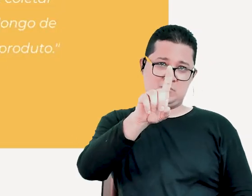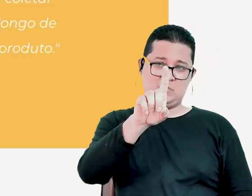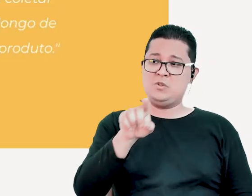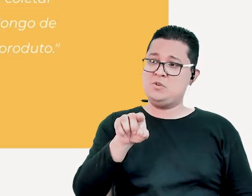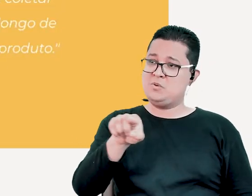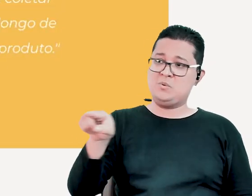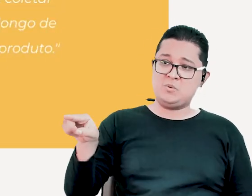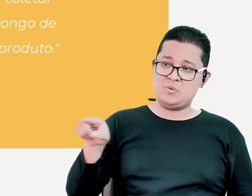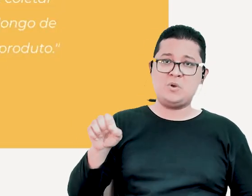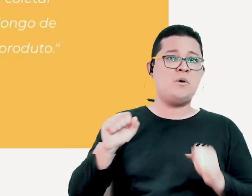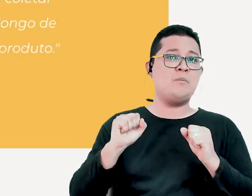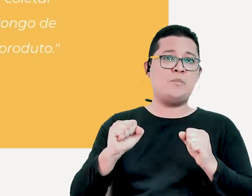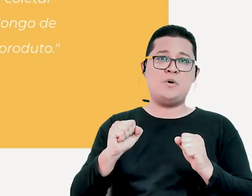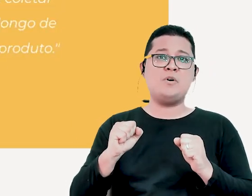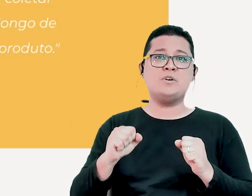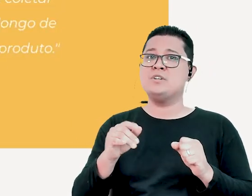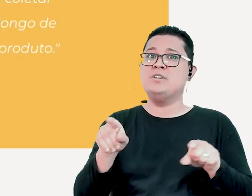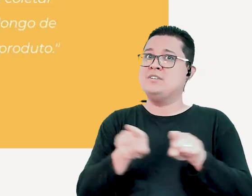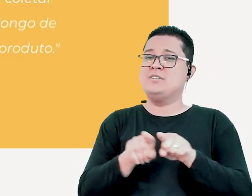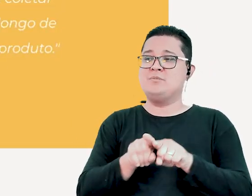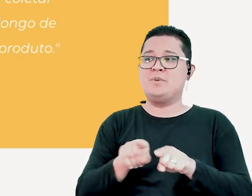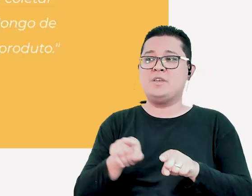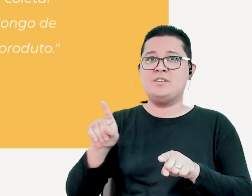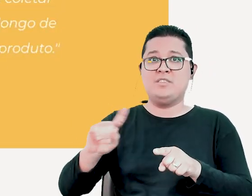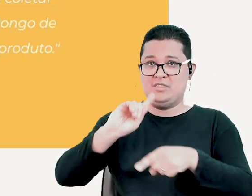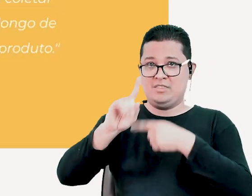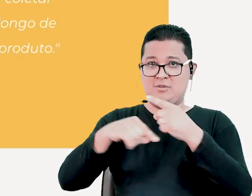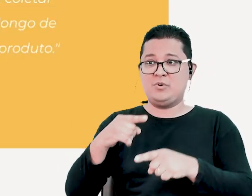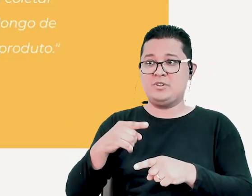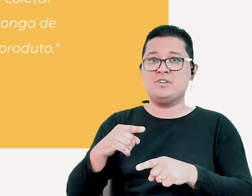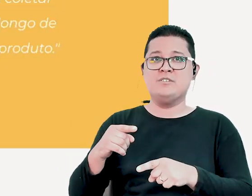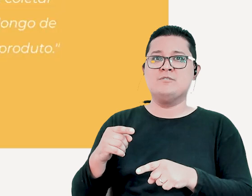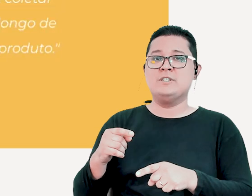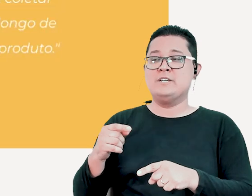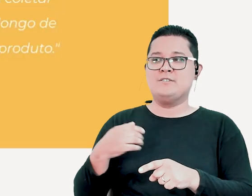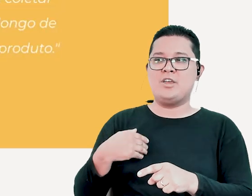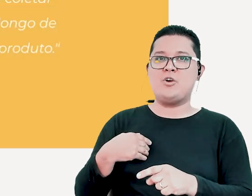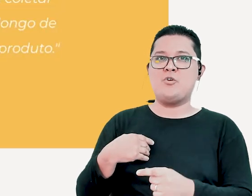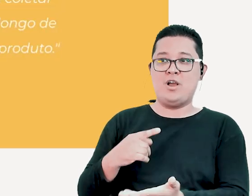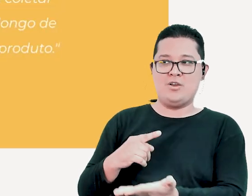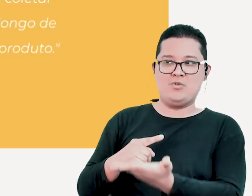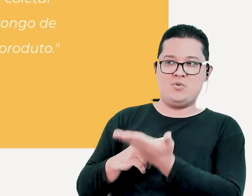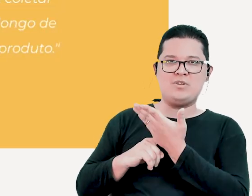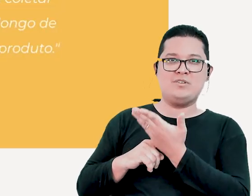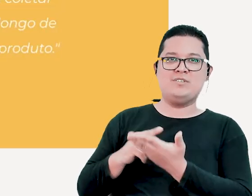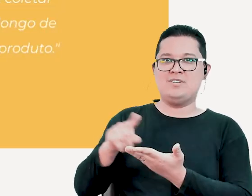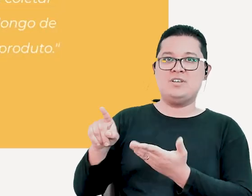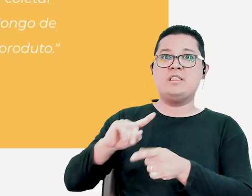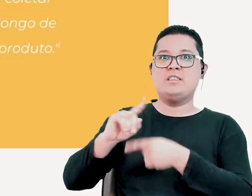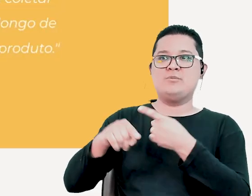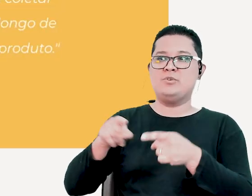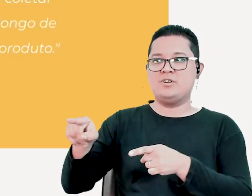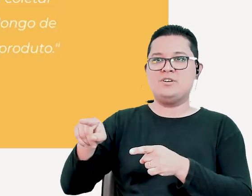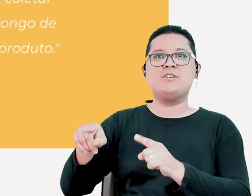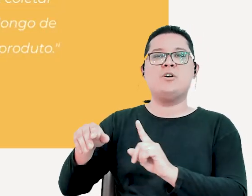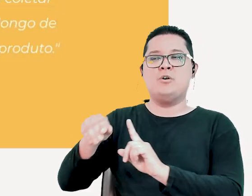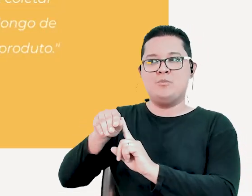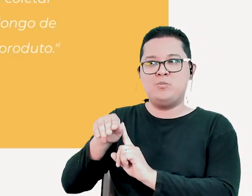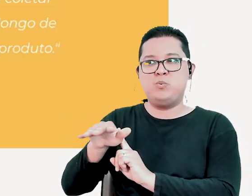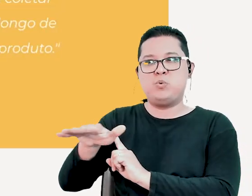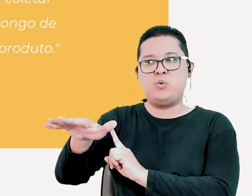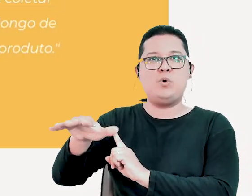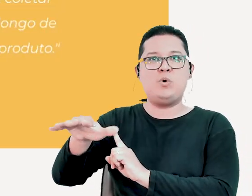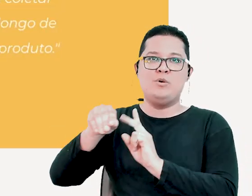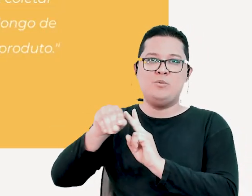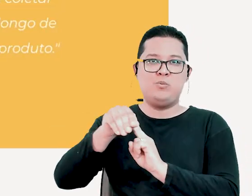de content pela empresa, né? Então, ter esse grupo é super importante para a gente conseguir testar as nossas ideias.